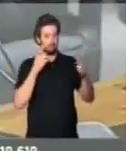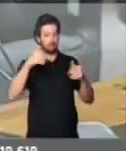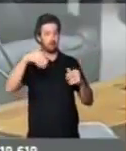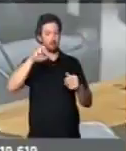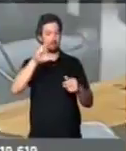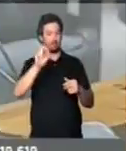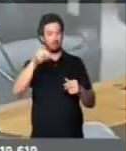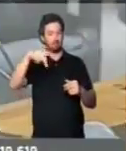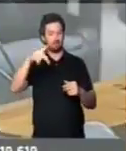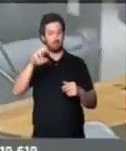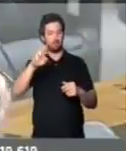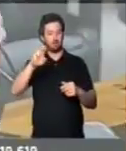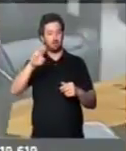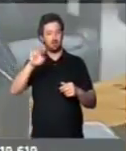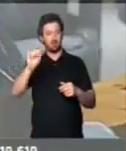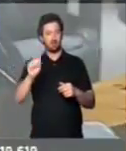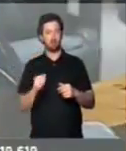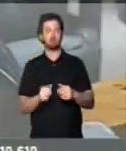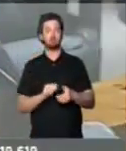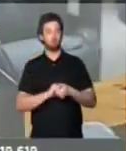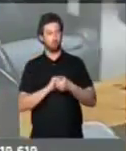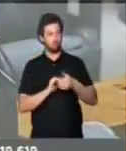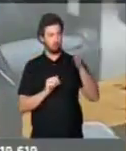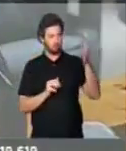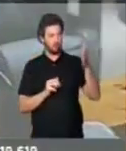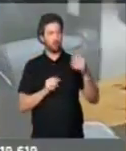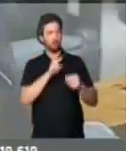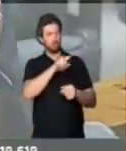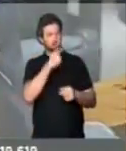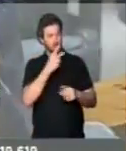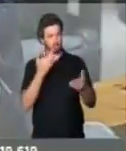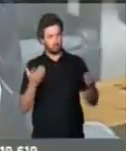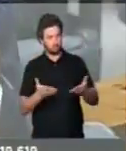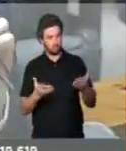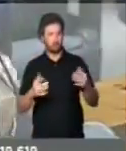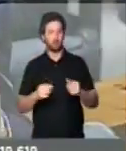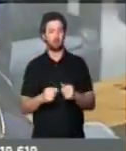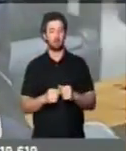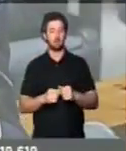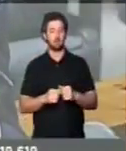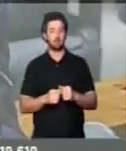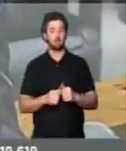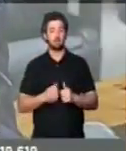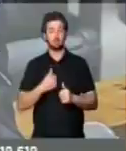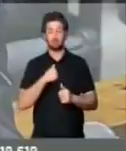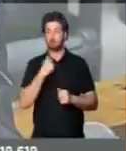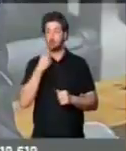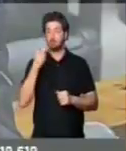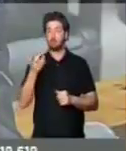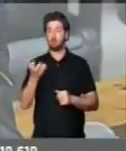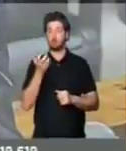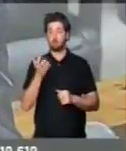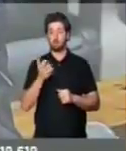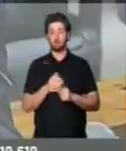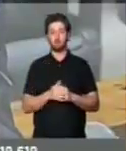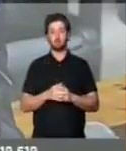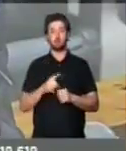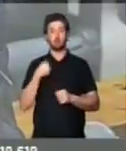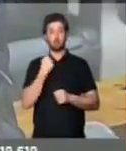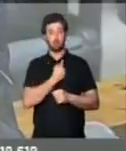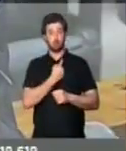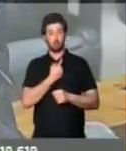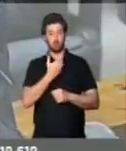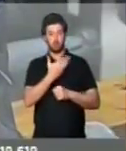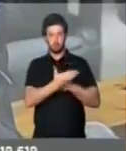Mauro Pereira. Cumprimentá-lo pelo pronunciamento e dizer que nós, da base